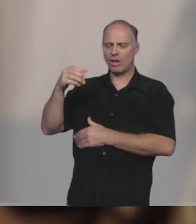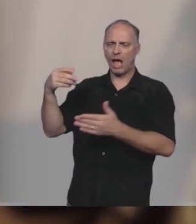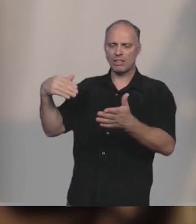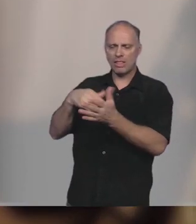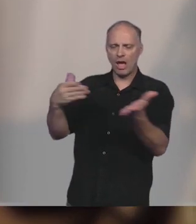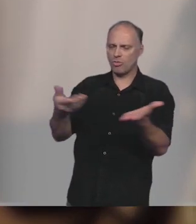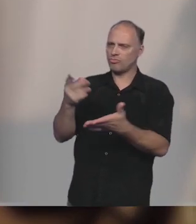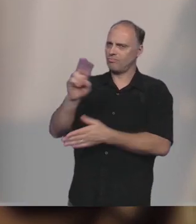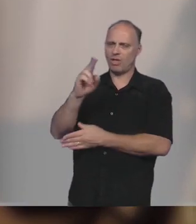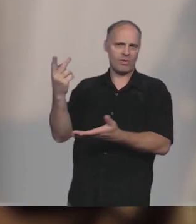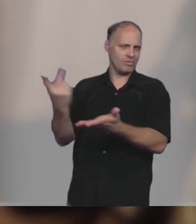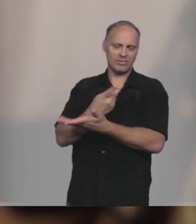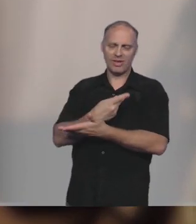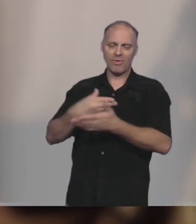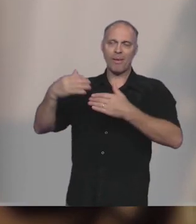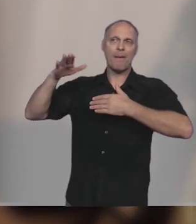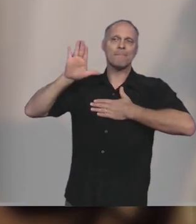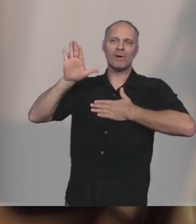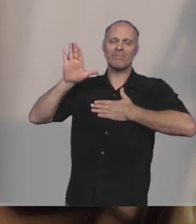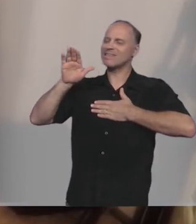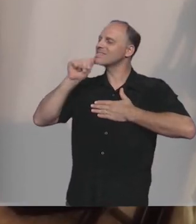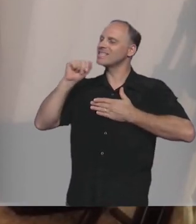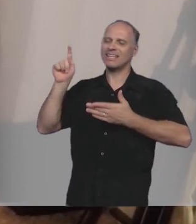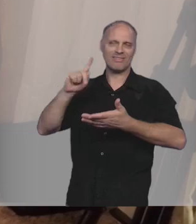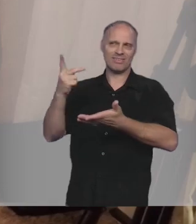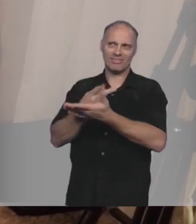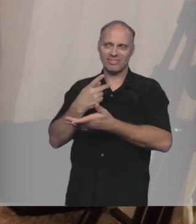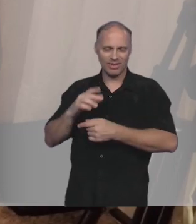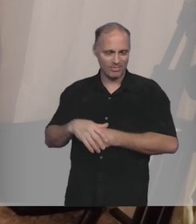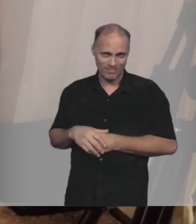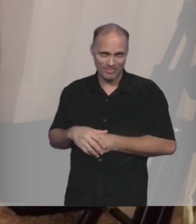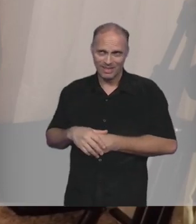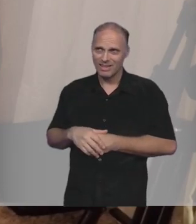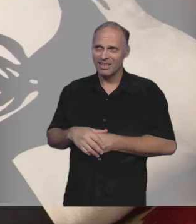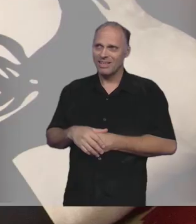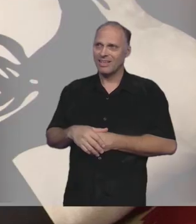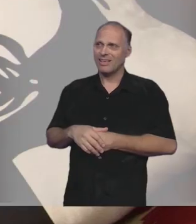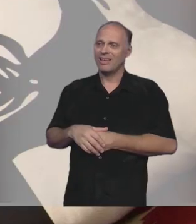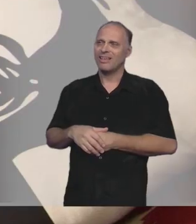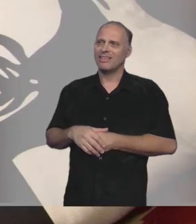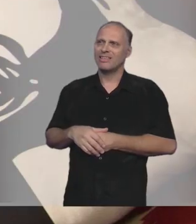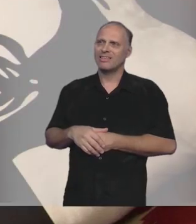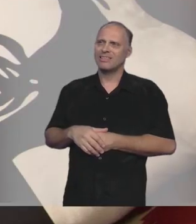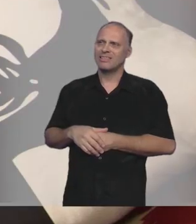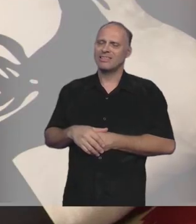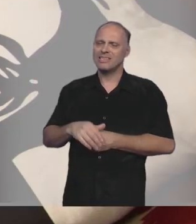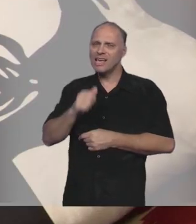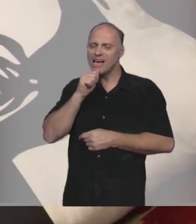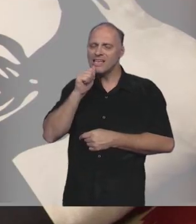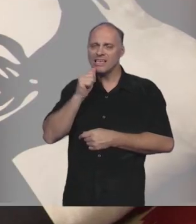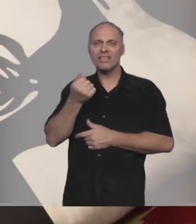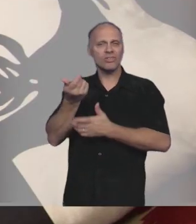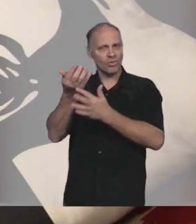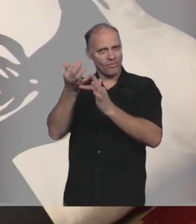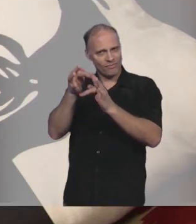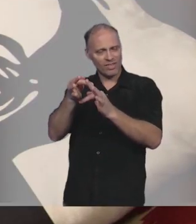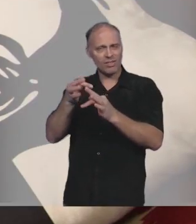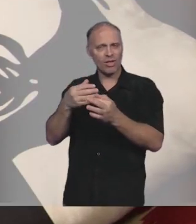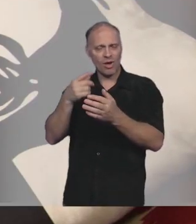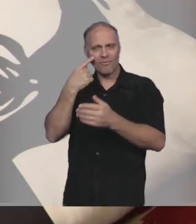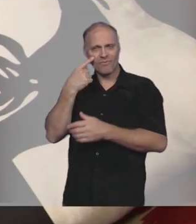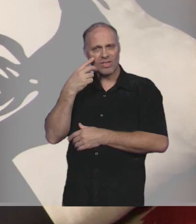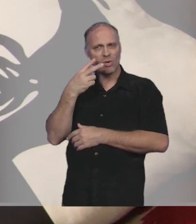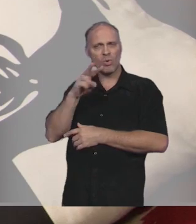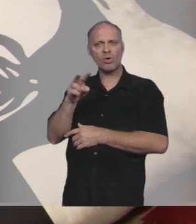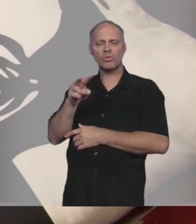hoje. É uma promessa que ainda não aconteceu. E daí no fim depois eu assisti